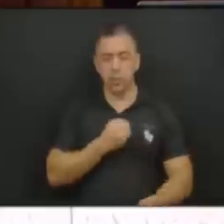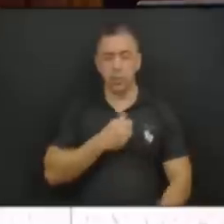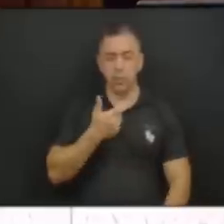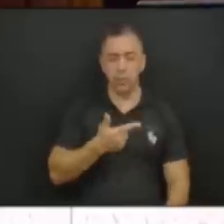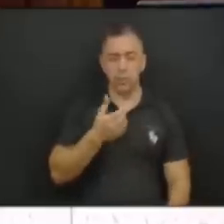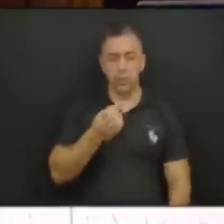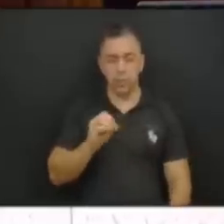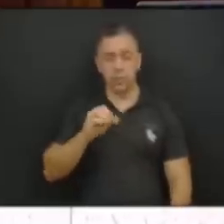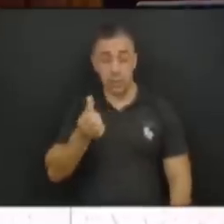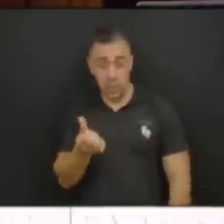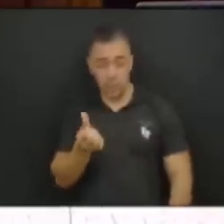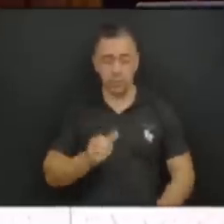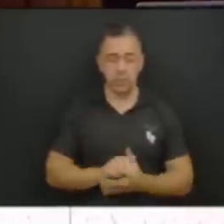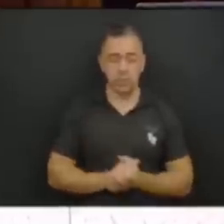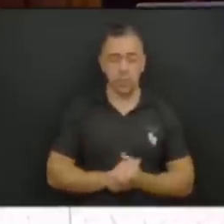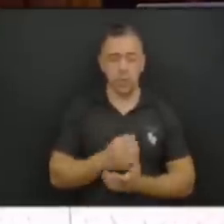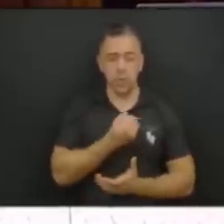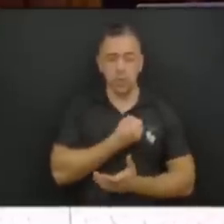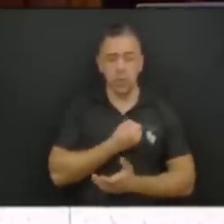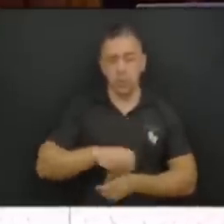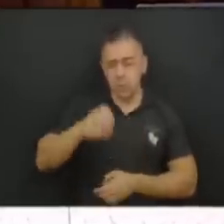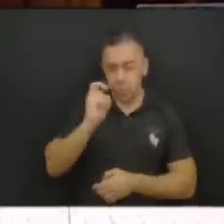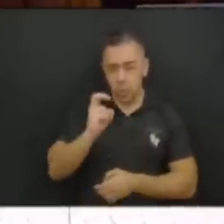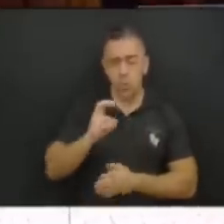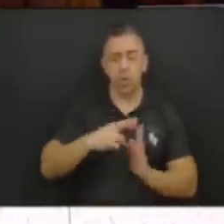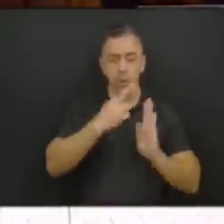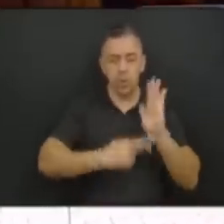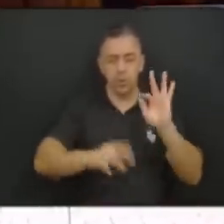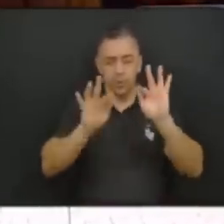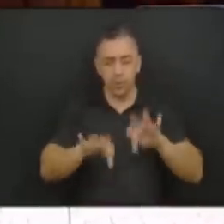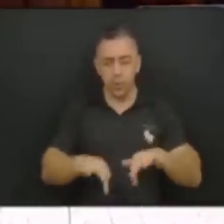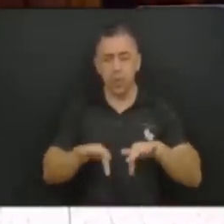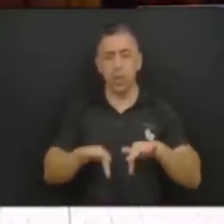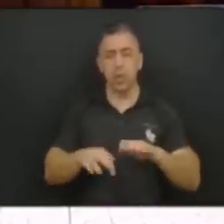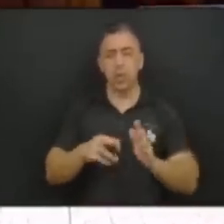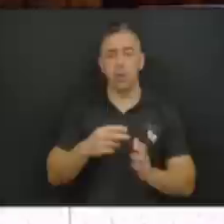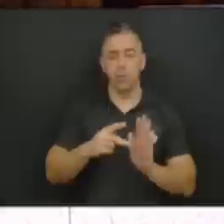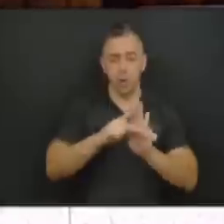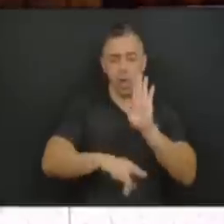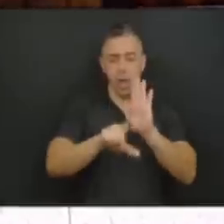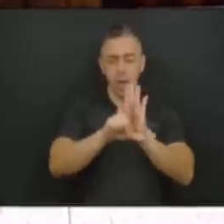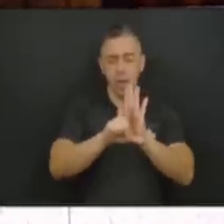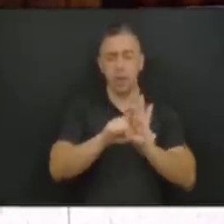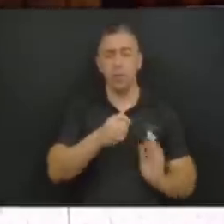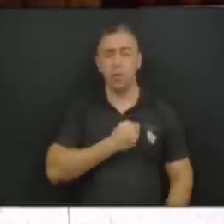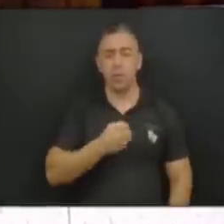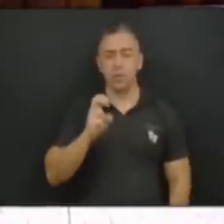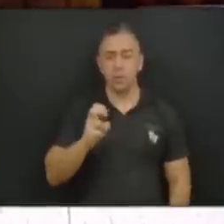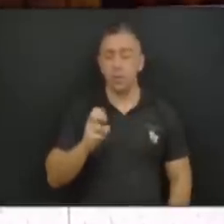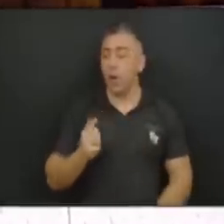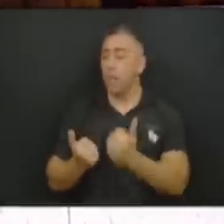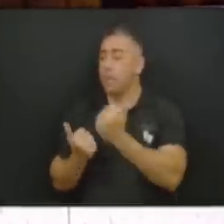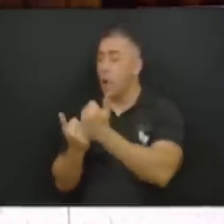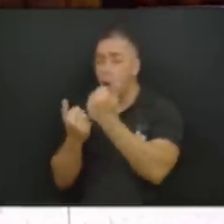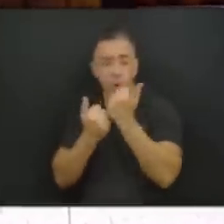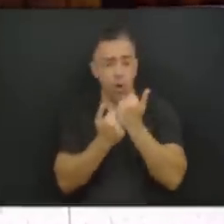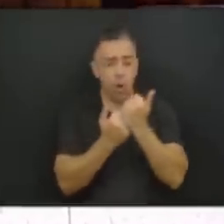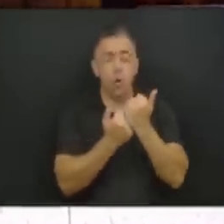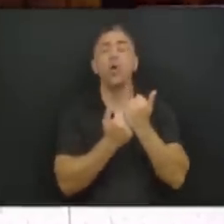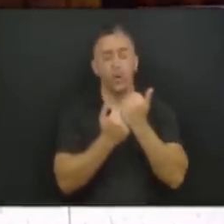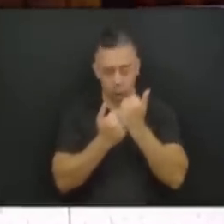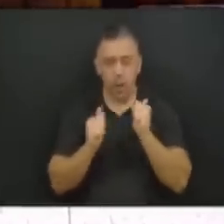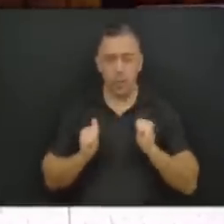de lei 206 e tem número 5 redação final do projeto de lei nº 5 deputados que aprovam